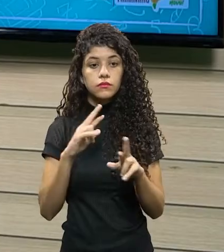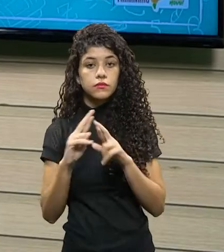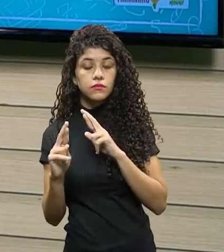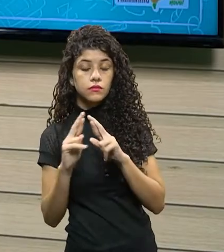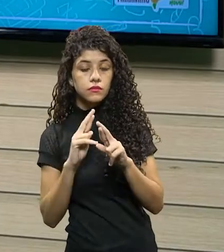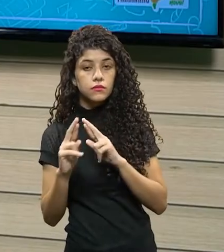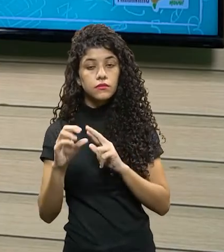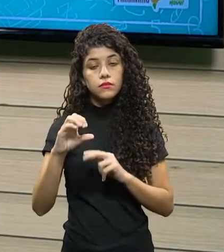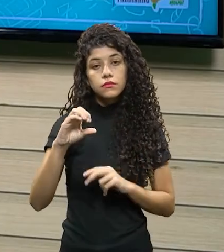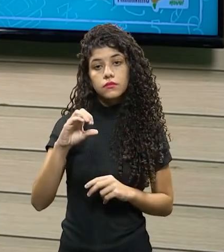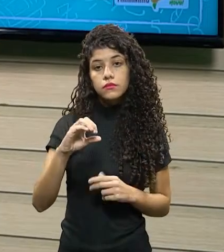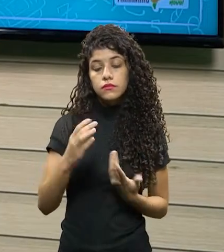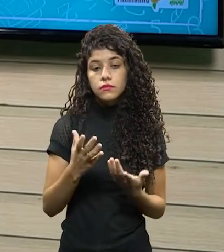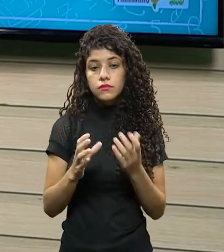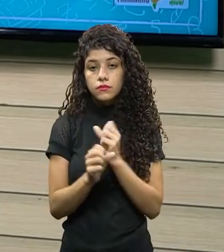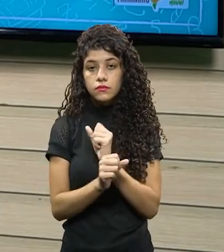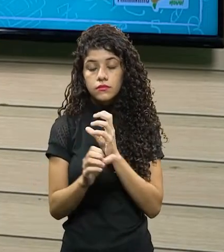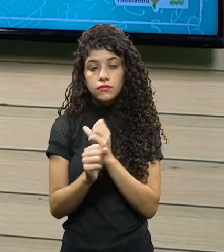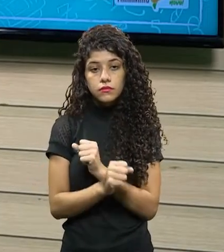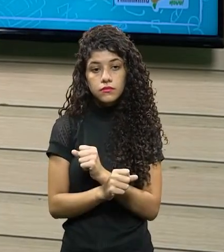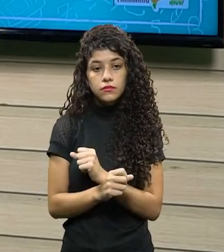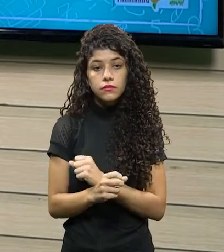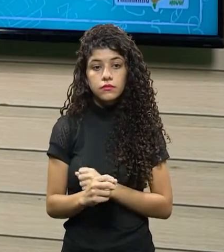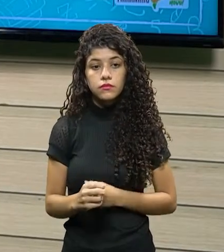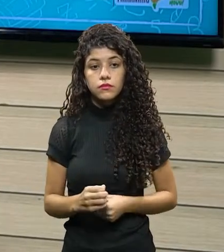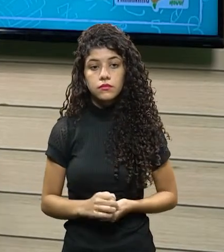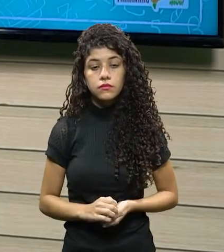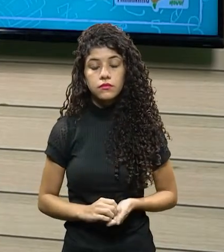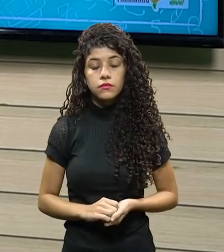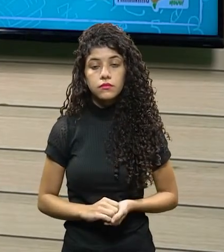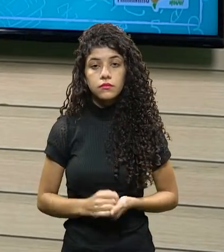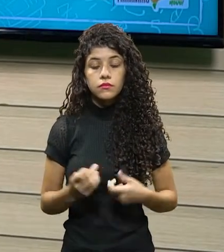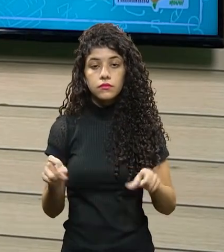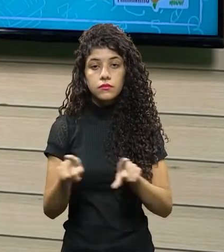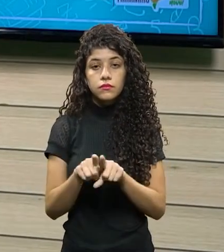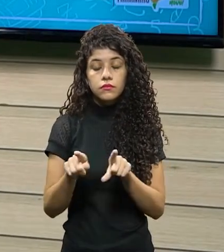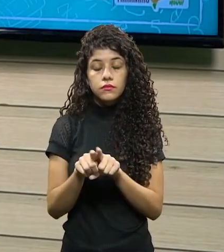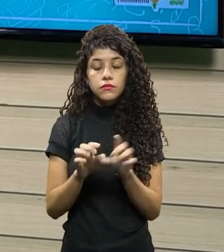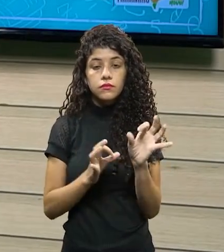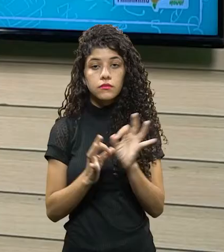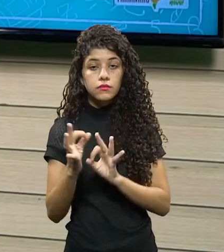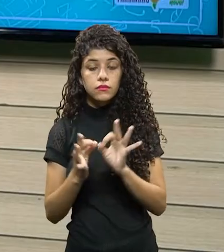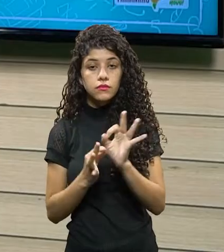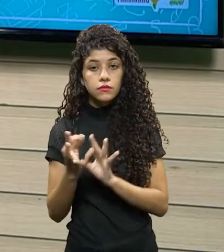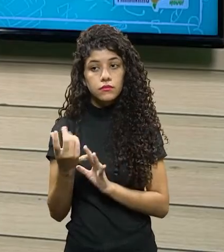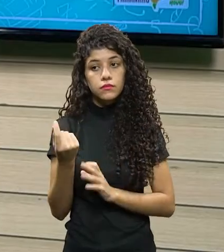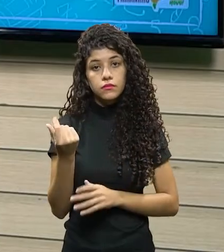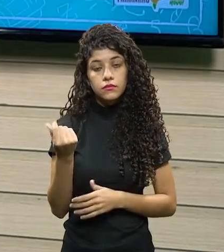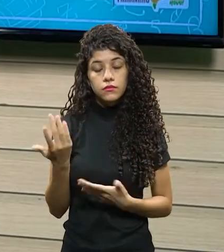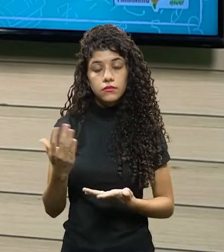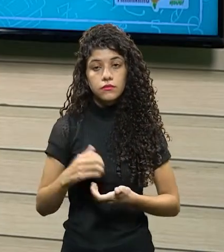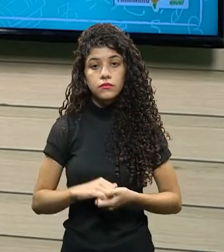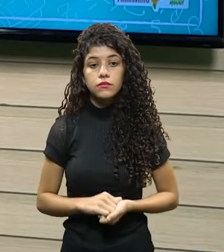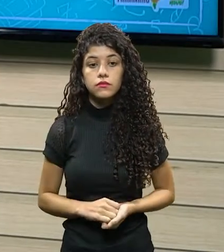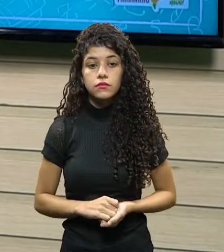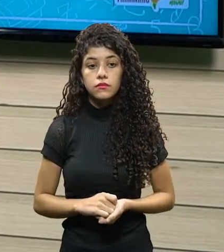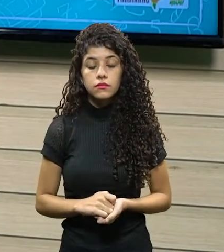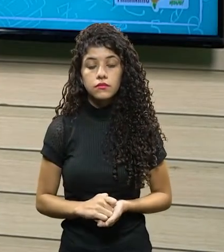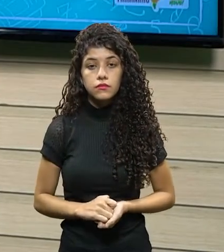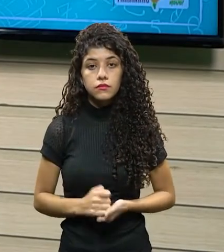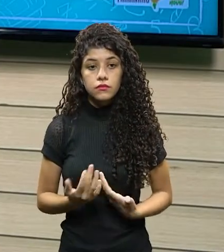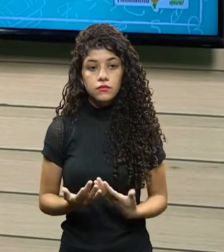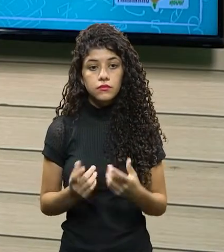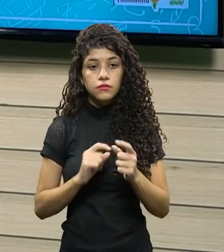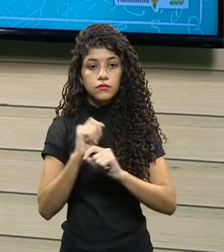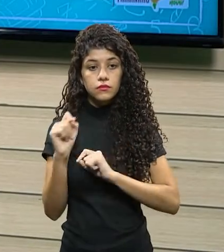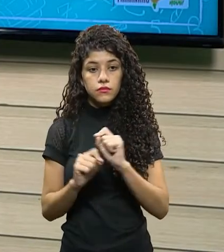às operações, então os custos operacionais são vinculados, e também um planejamento de orçamento, que justamente está vinculado ao